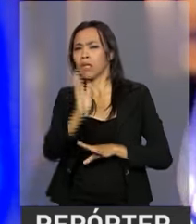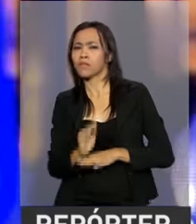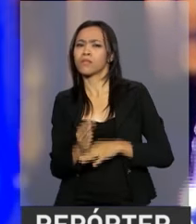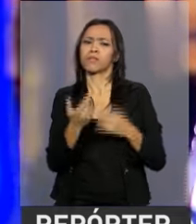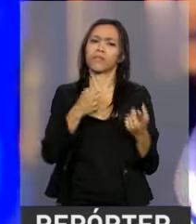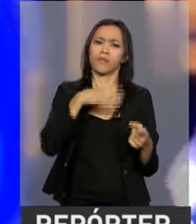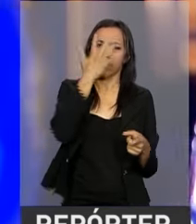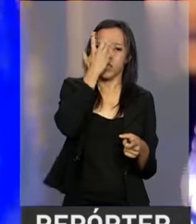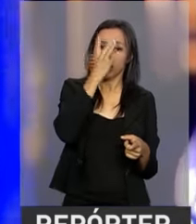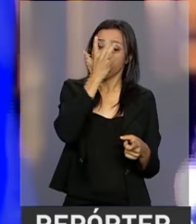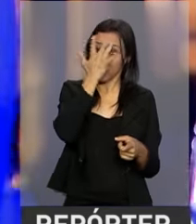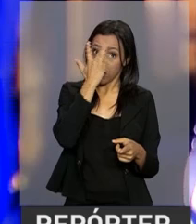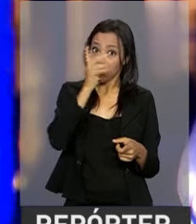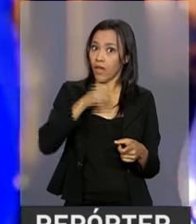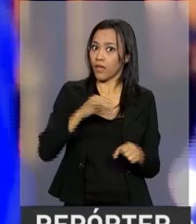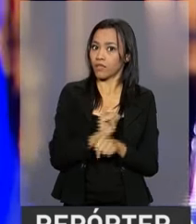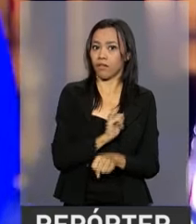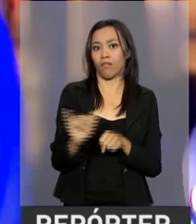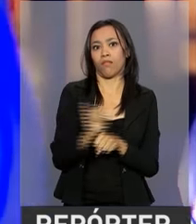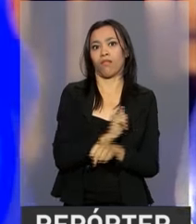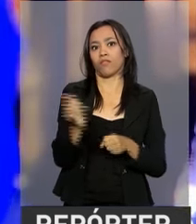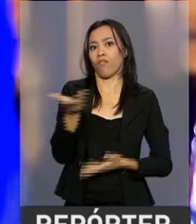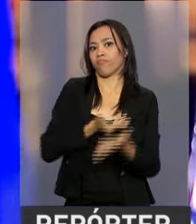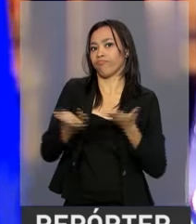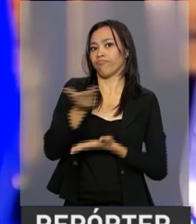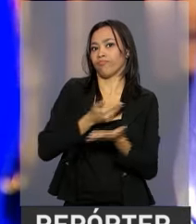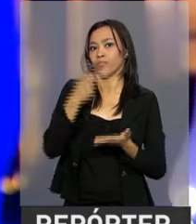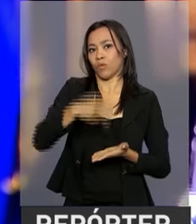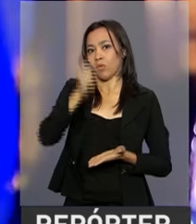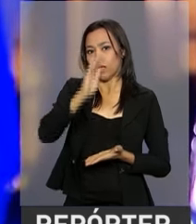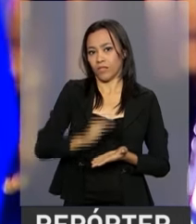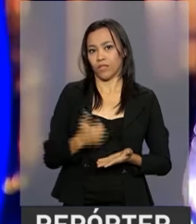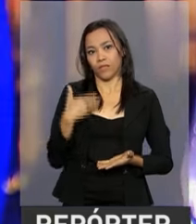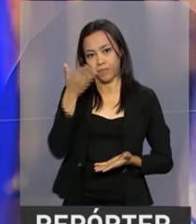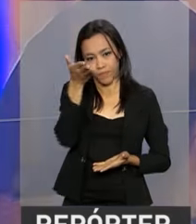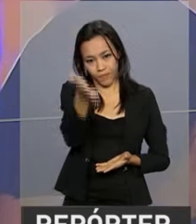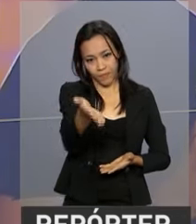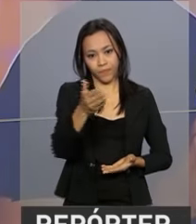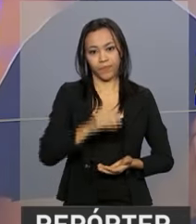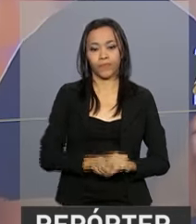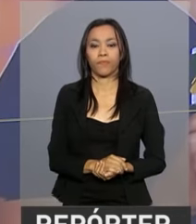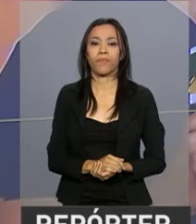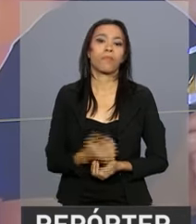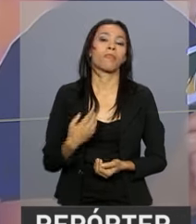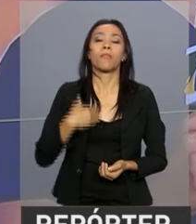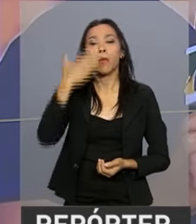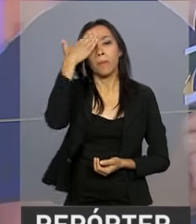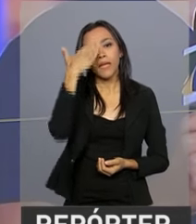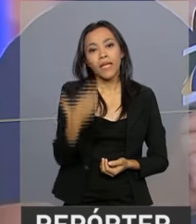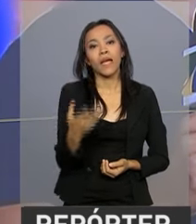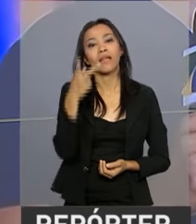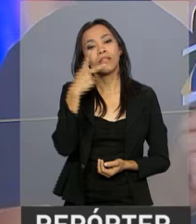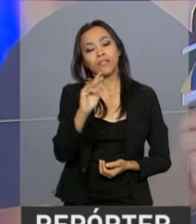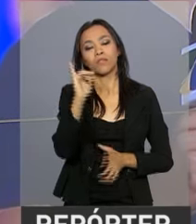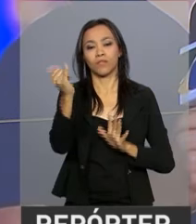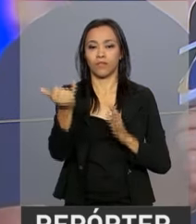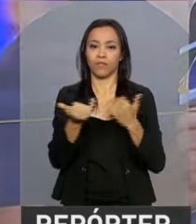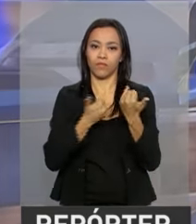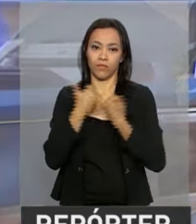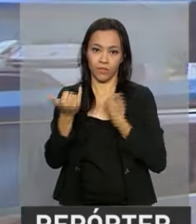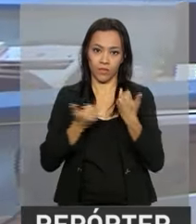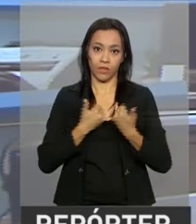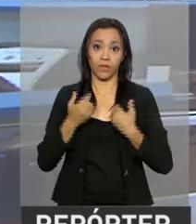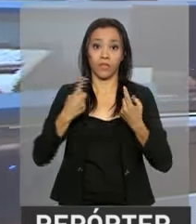Índia é um parceiro estratégico do Brasil. Volto com você no estúdio. Obrigado, Paula, pelas suas informações. E